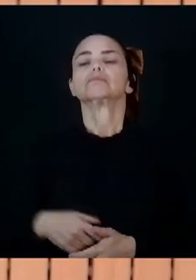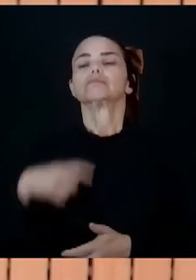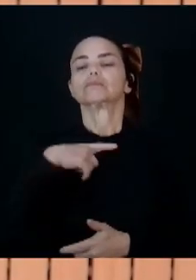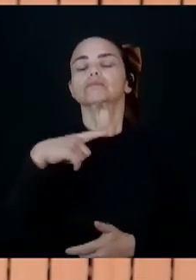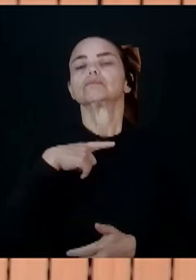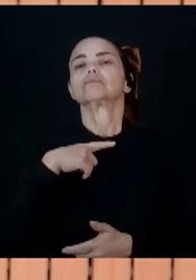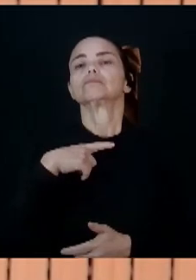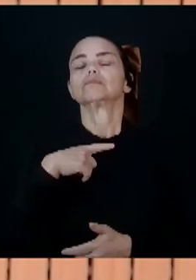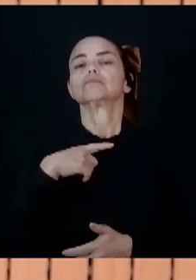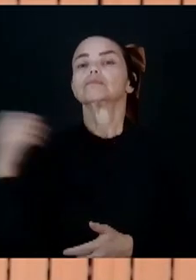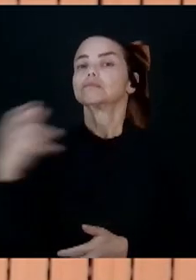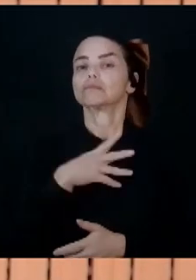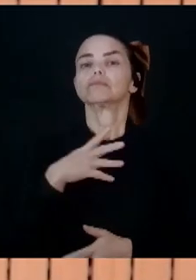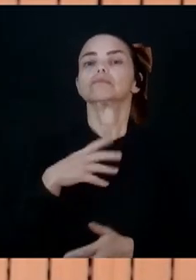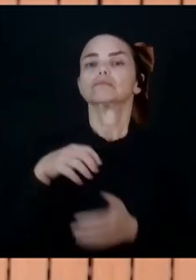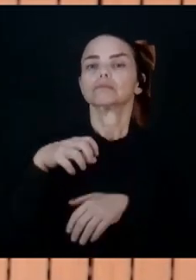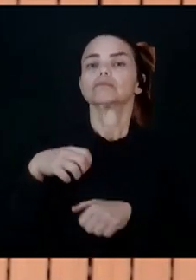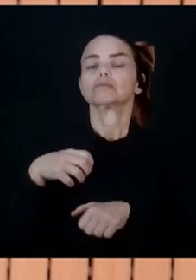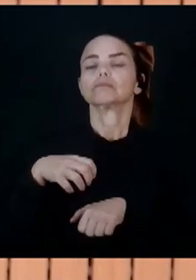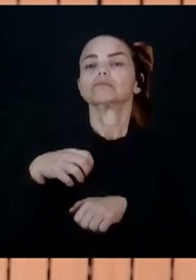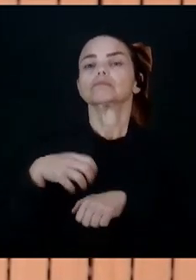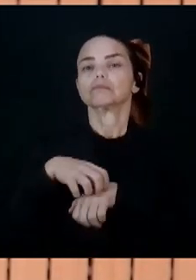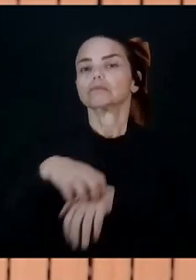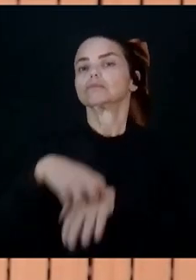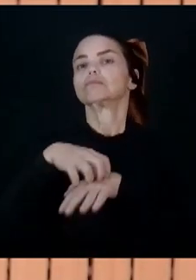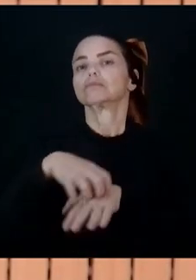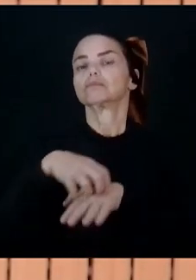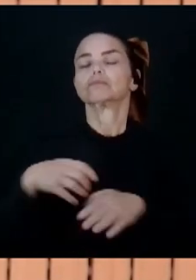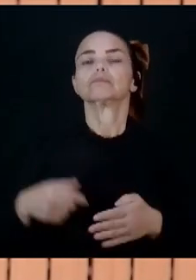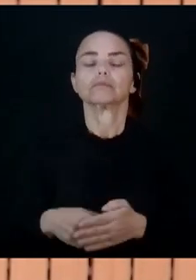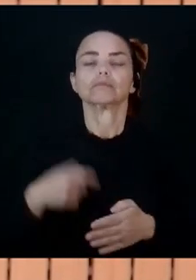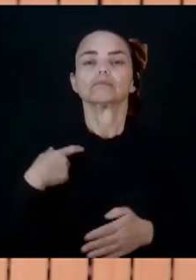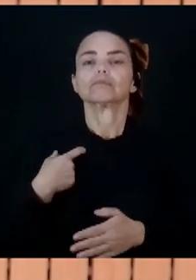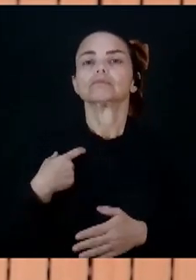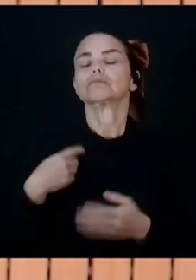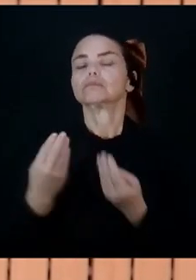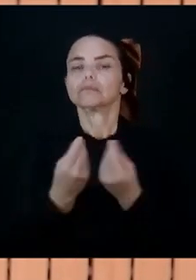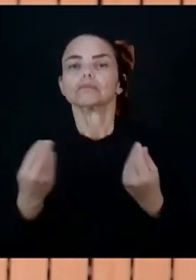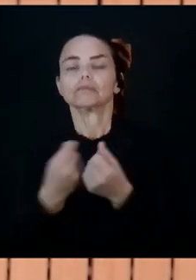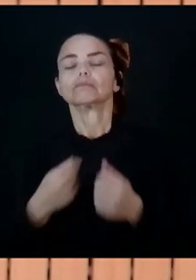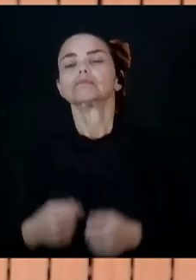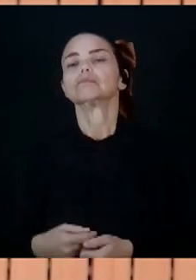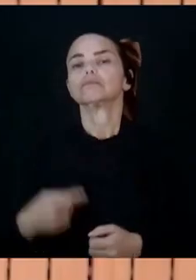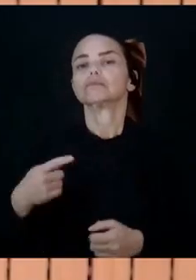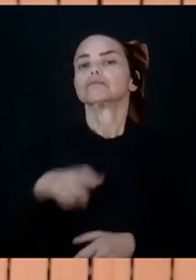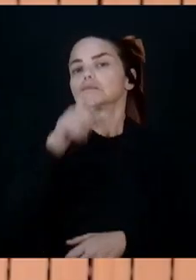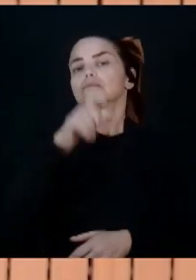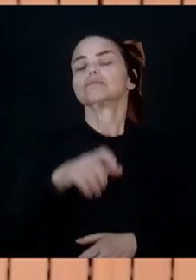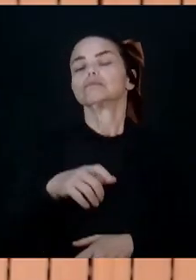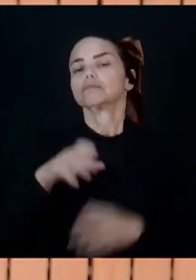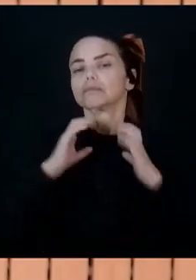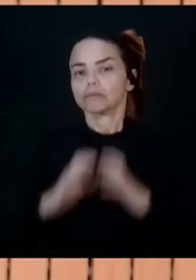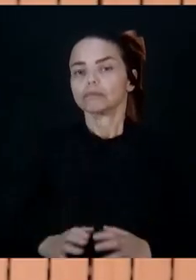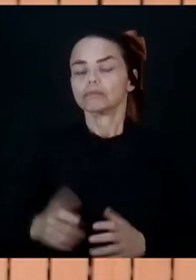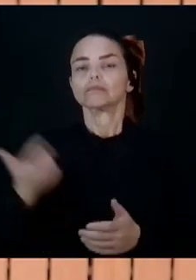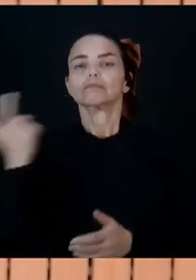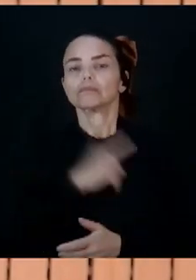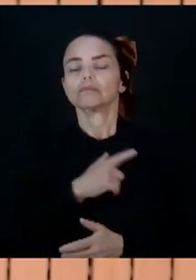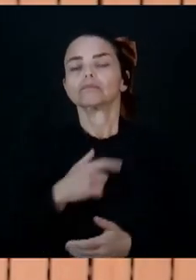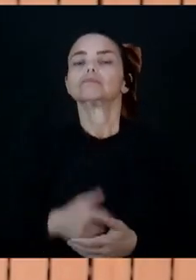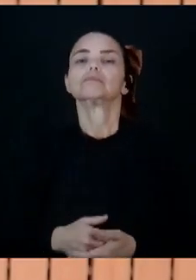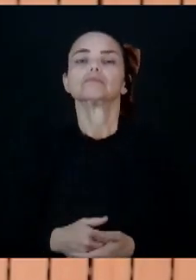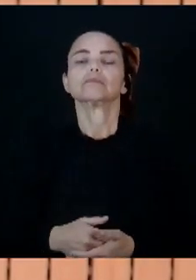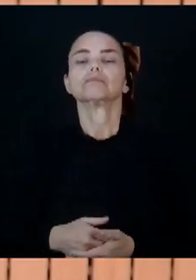novos transportes no nosso município, transporte de qualidade, para que o munícipe possa chegar num ponto de escolher